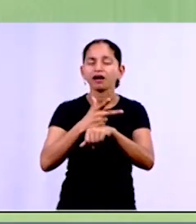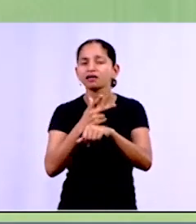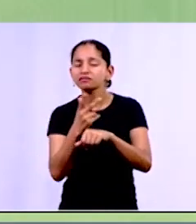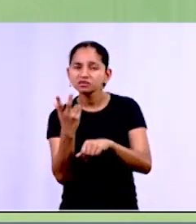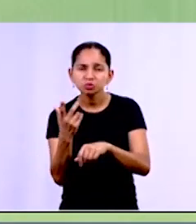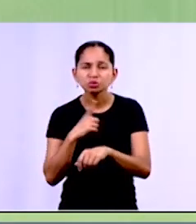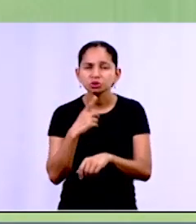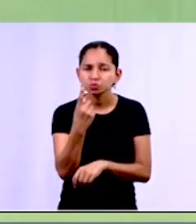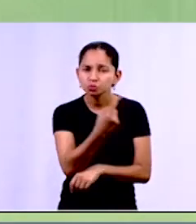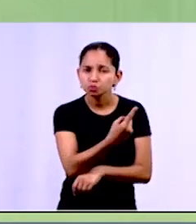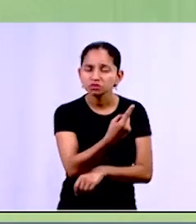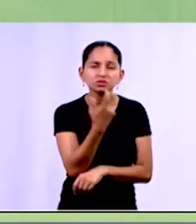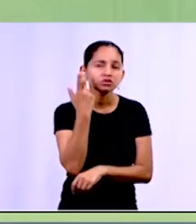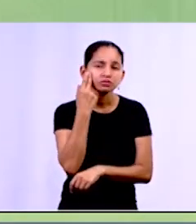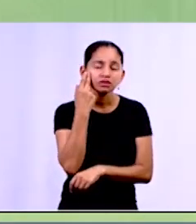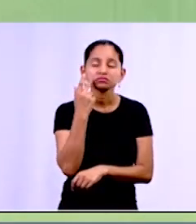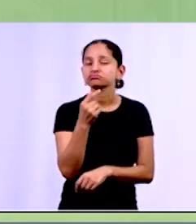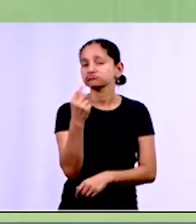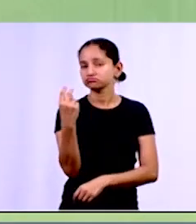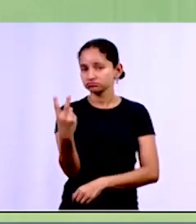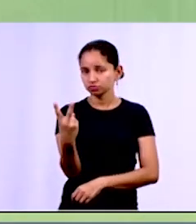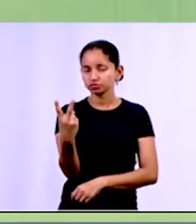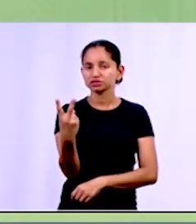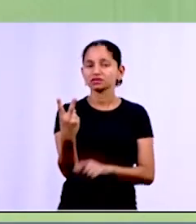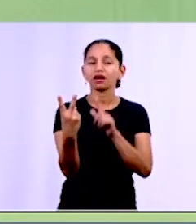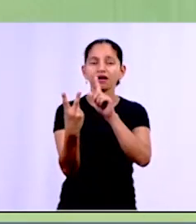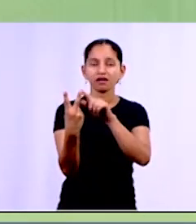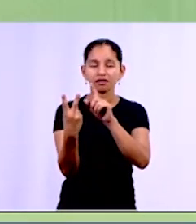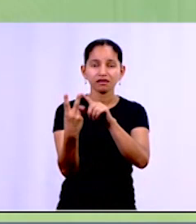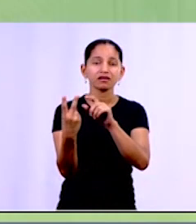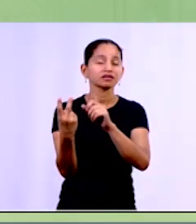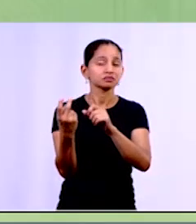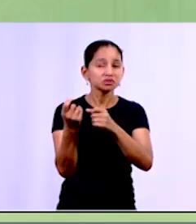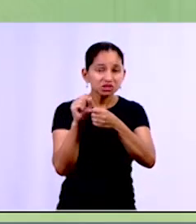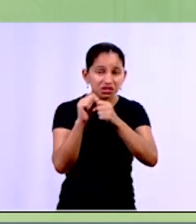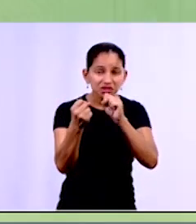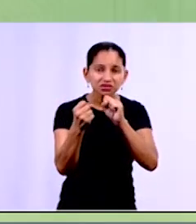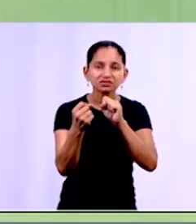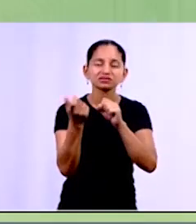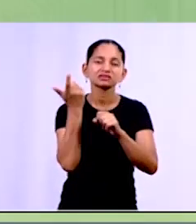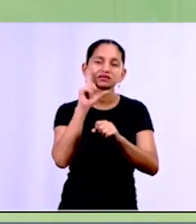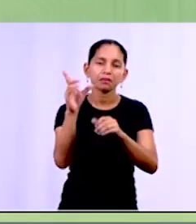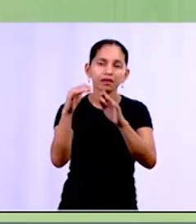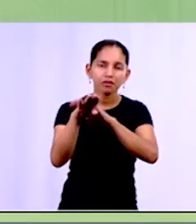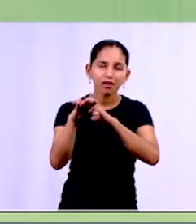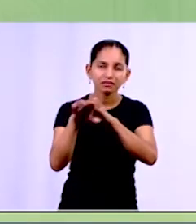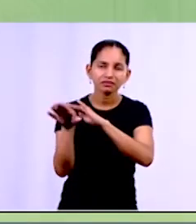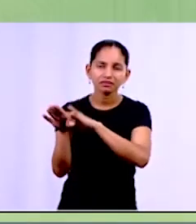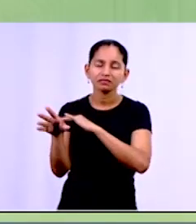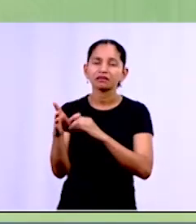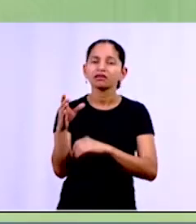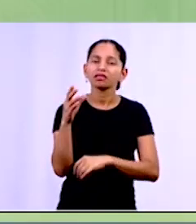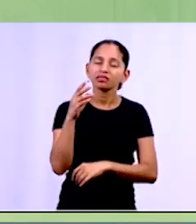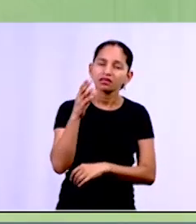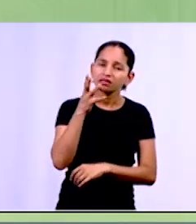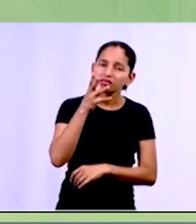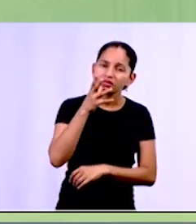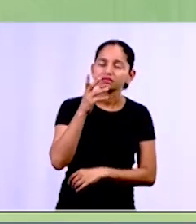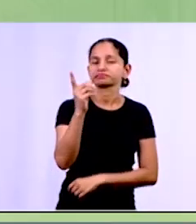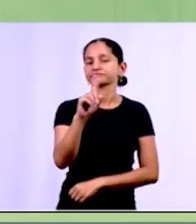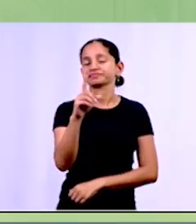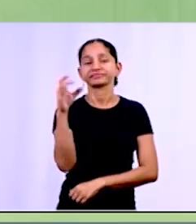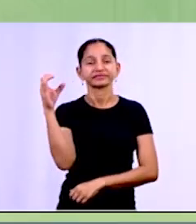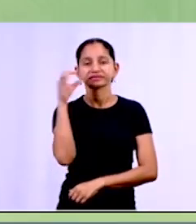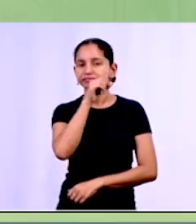de vídeo. E não é uma placa de vídeo, cada placa de vídeo 6 GB de memória, né? E não é uma placa de vídeo com memória lenta, é uma memória DDR5,